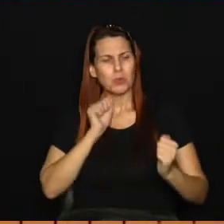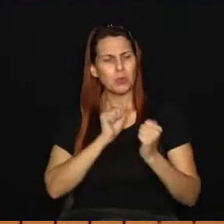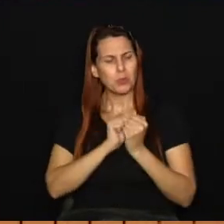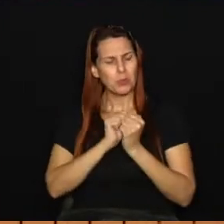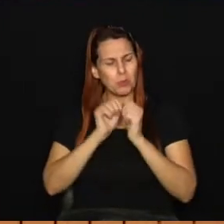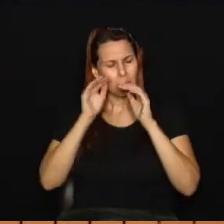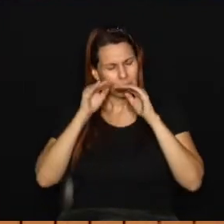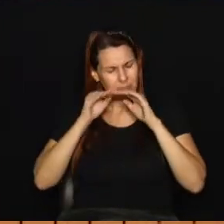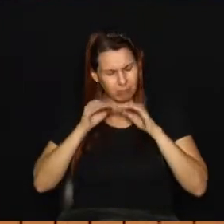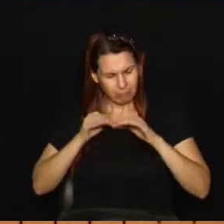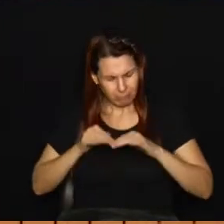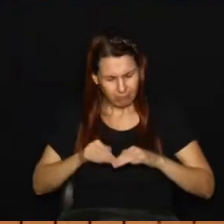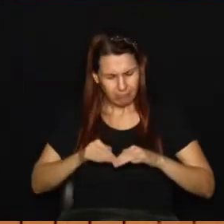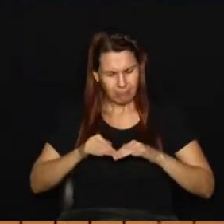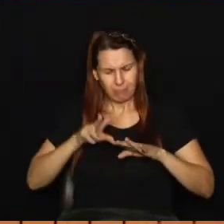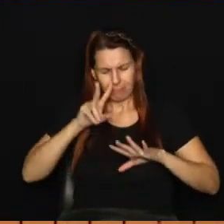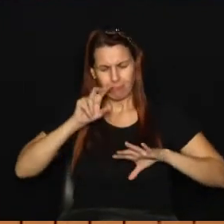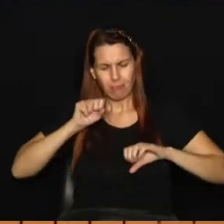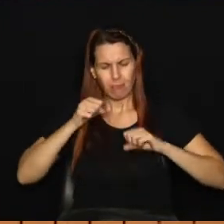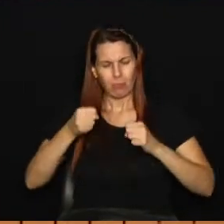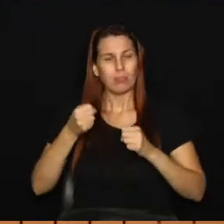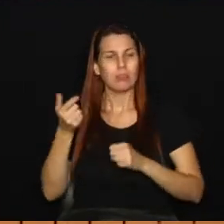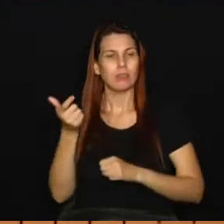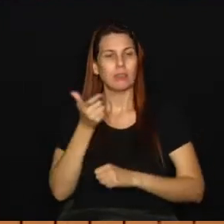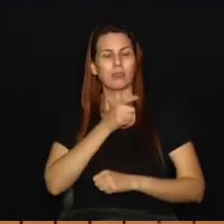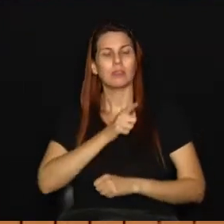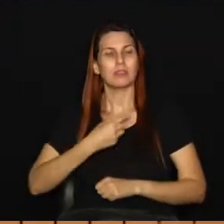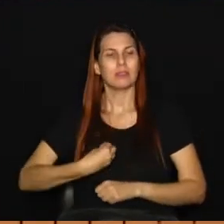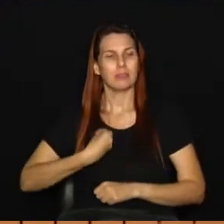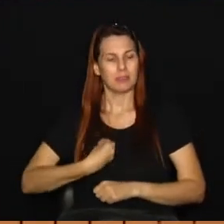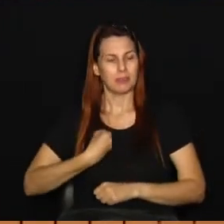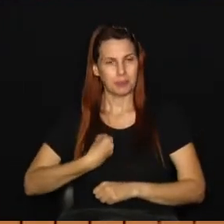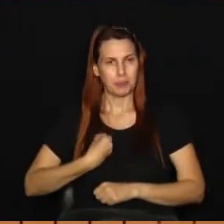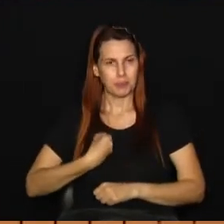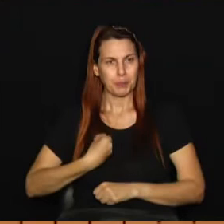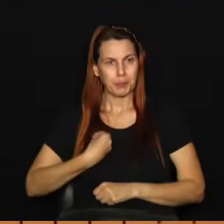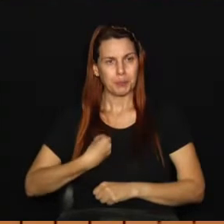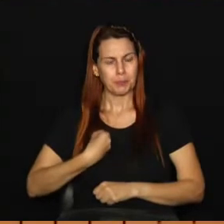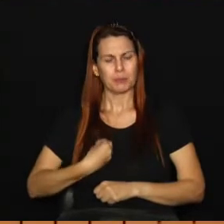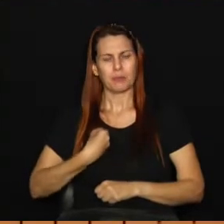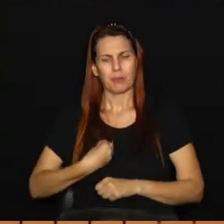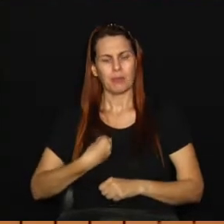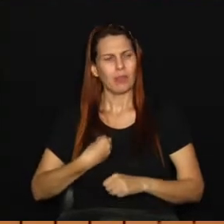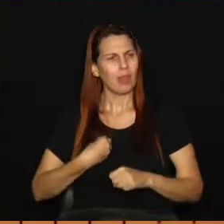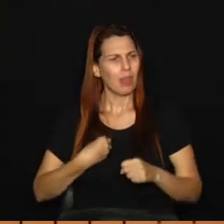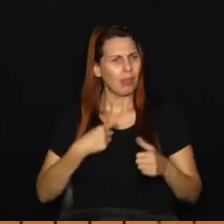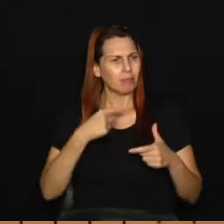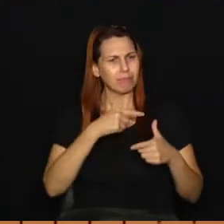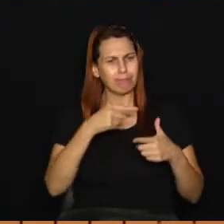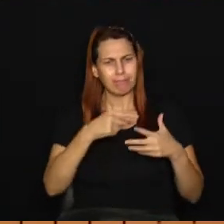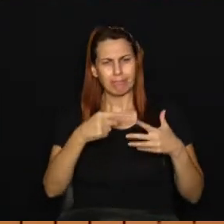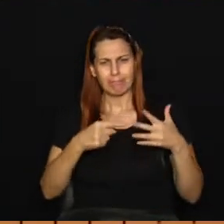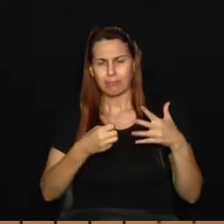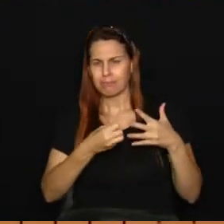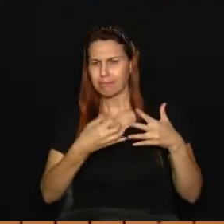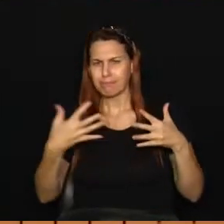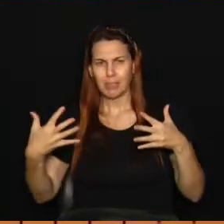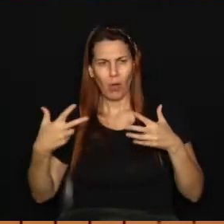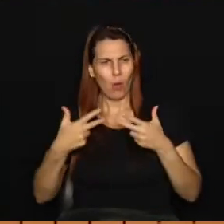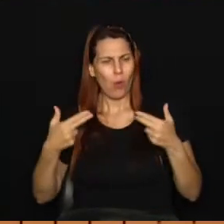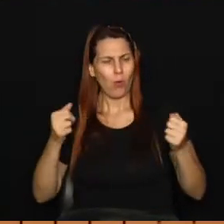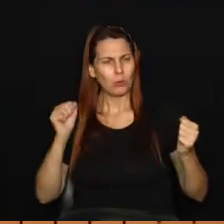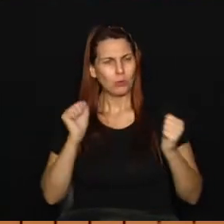humildade toda a forma de vivência, de vida, né? Quantas coisas ali fizemos juntos, quantos